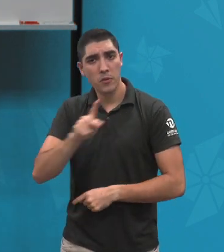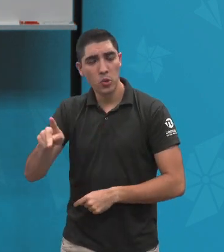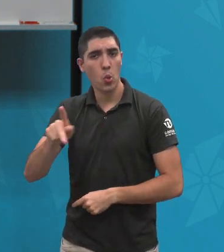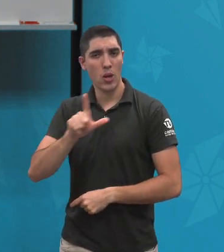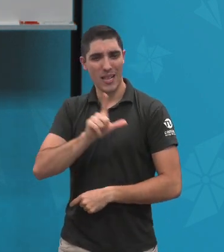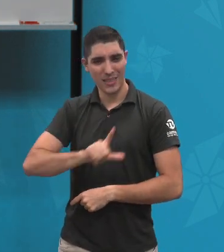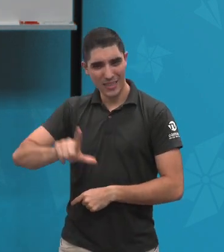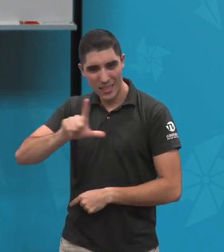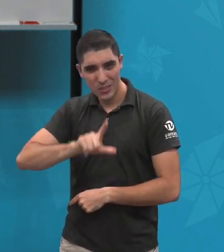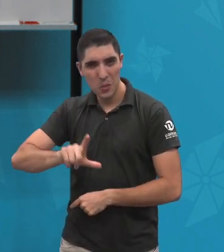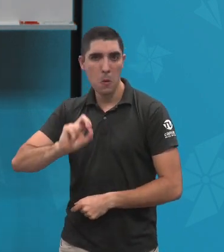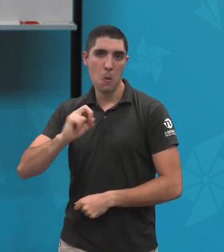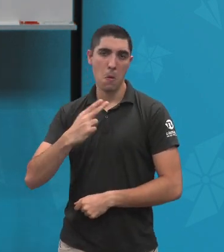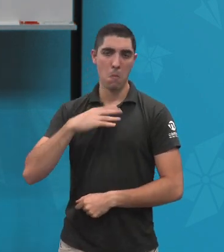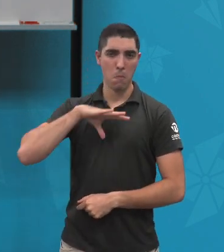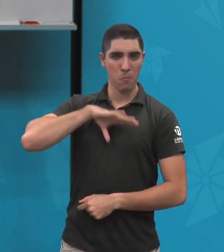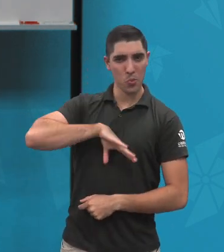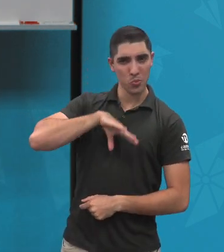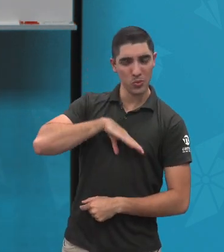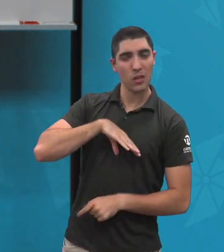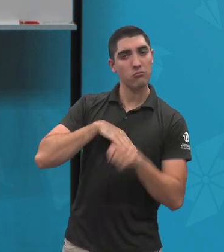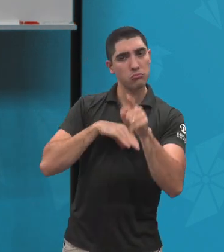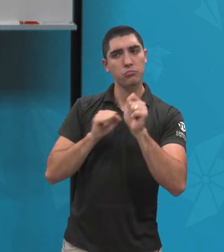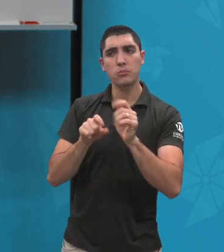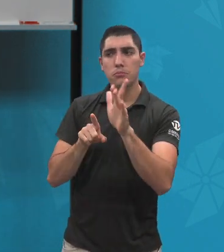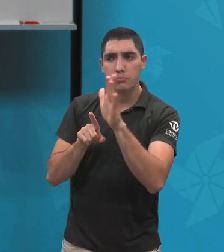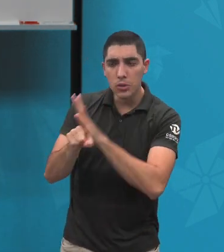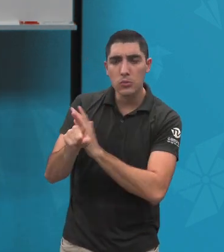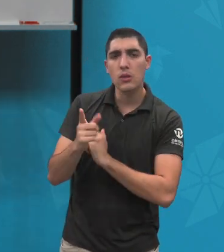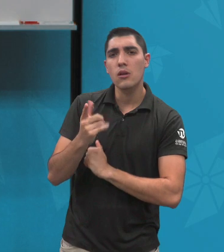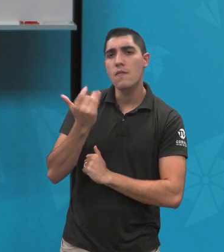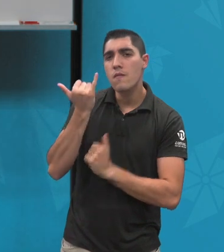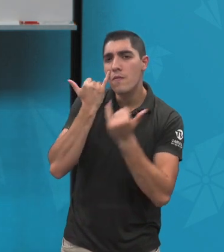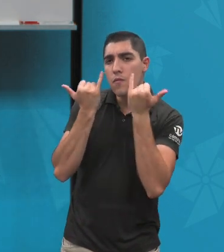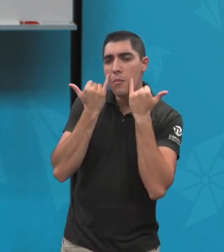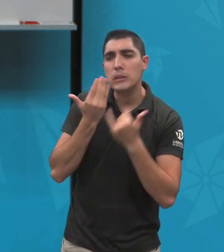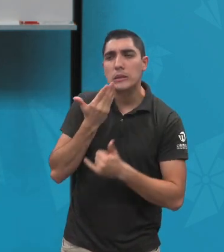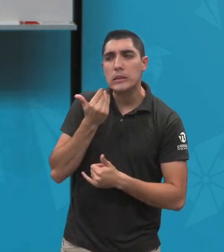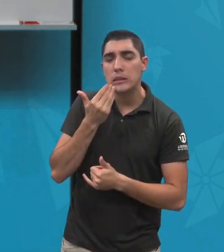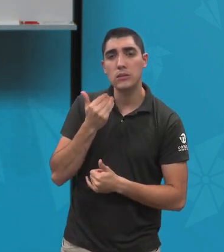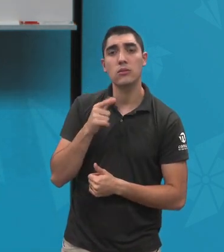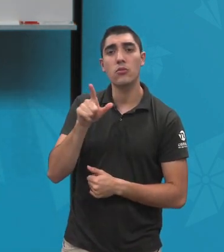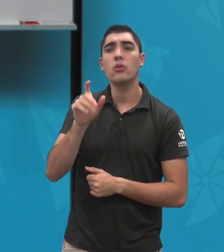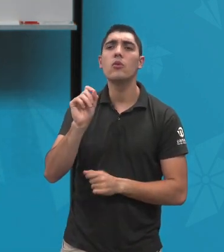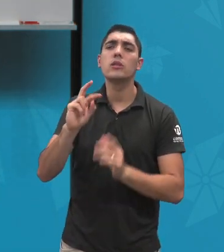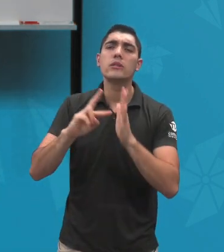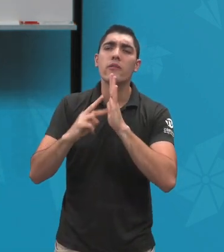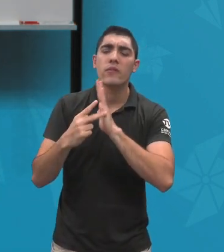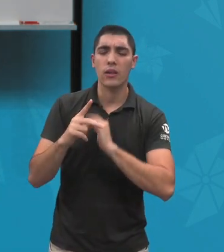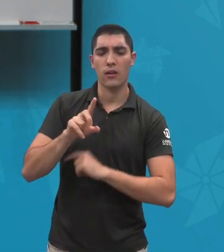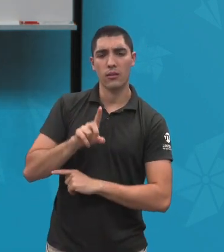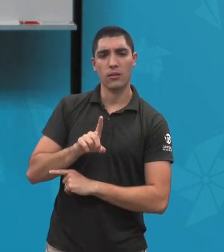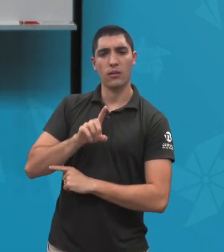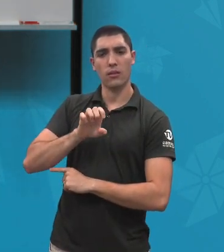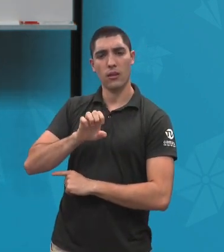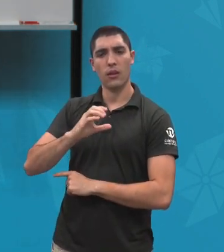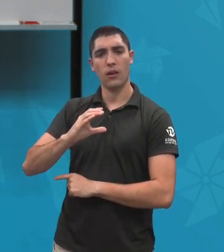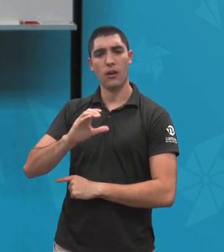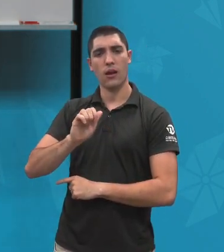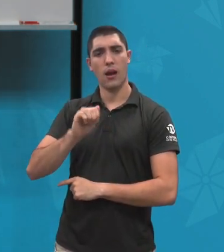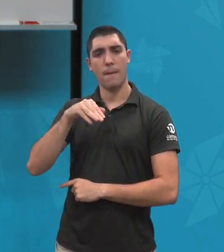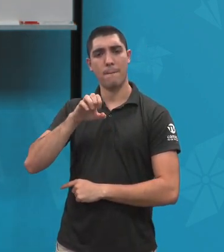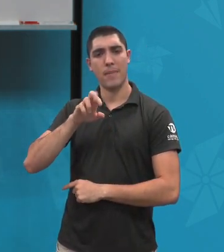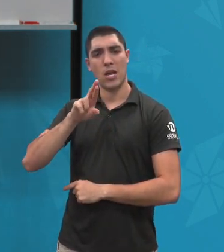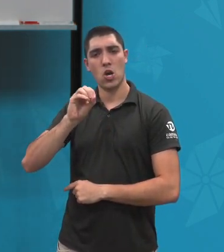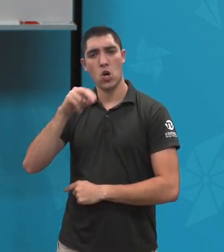professora de literatura, de língua portuguesa, pedir algumas informações sobre o que é o Decameron, do ponto de vista